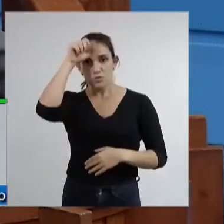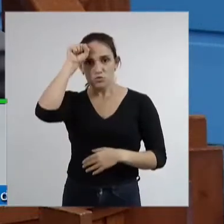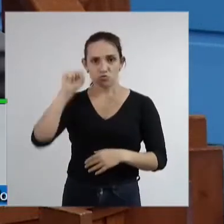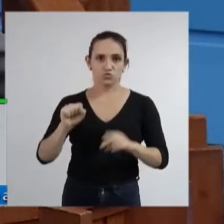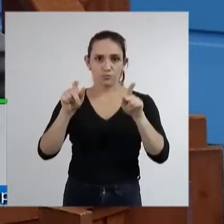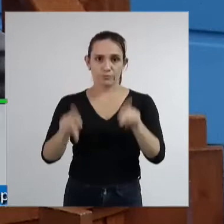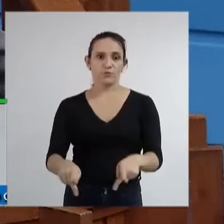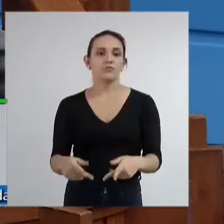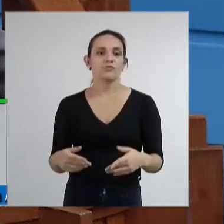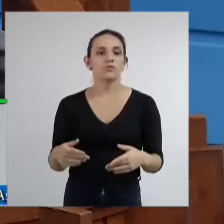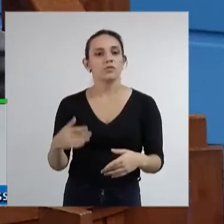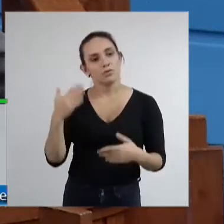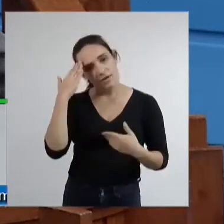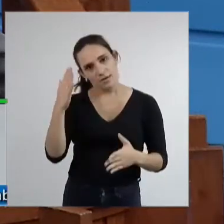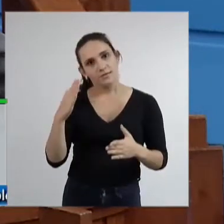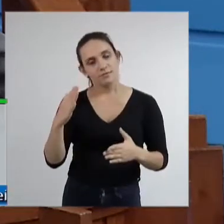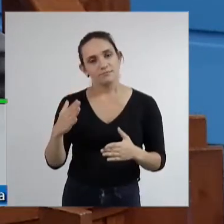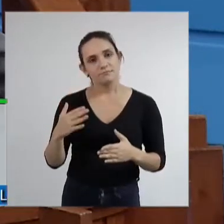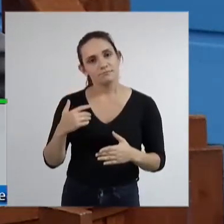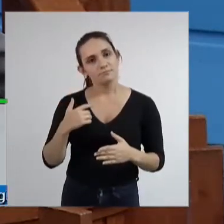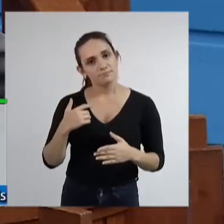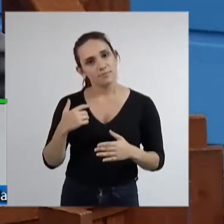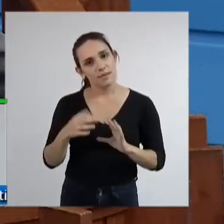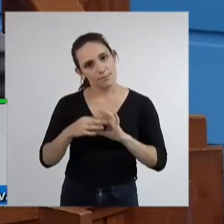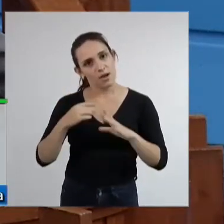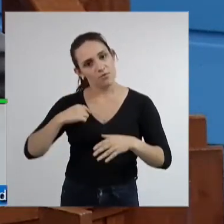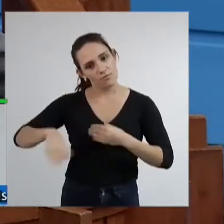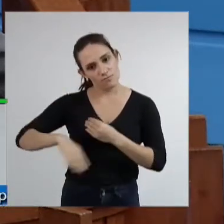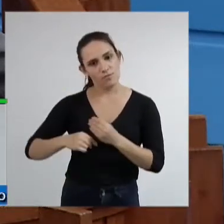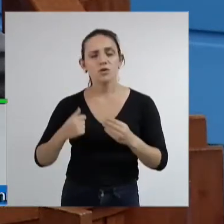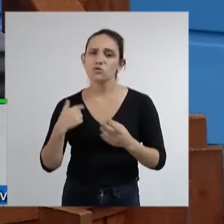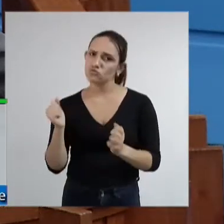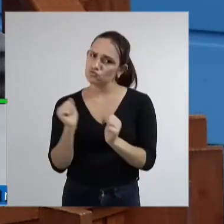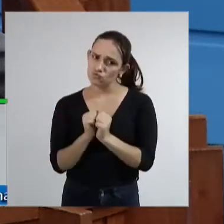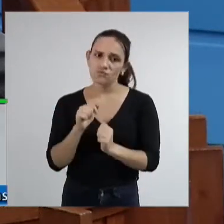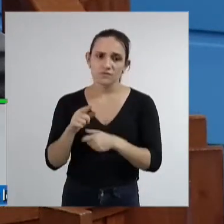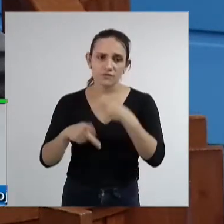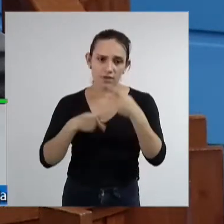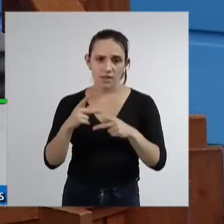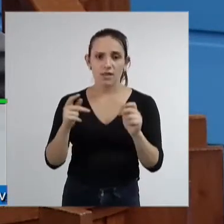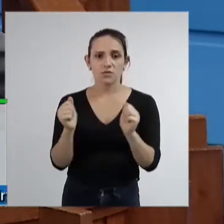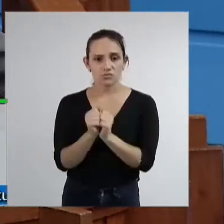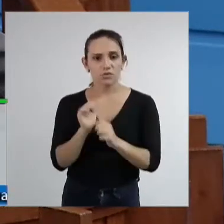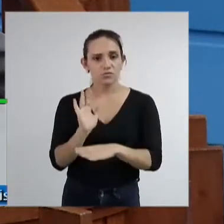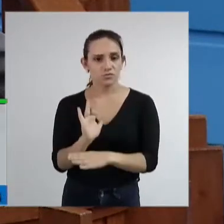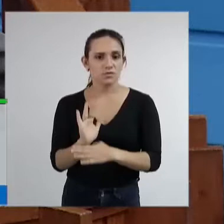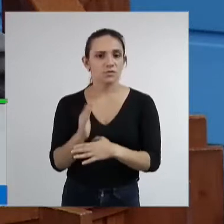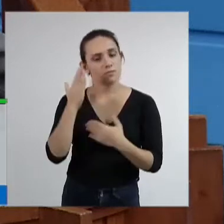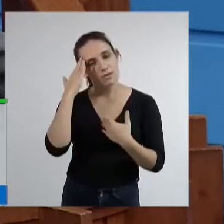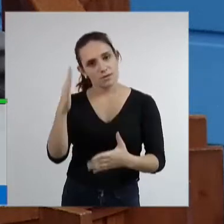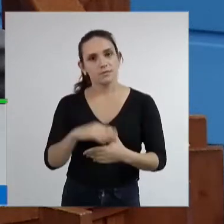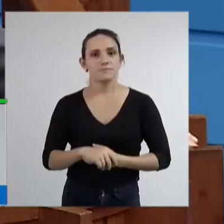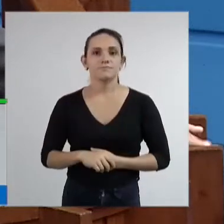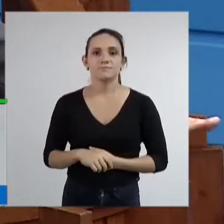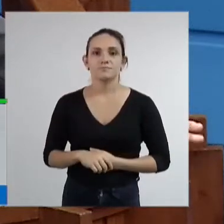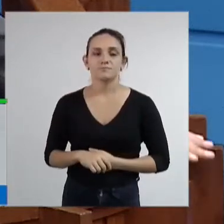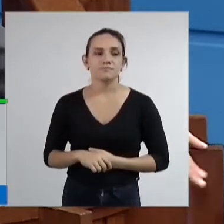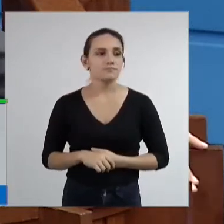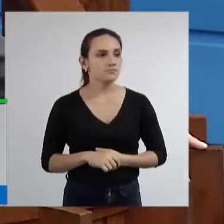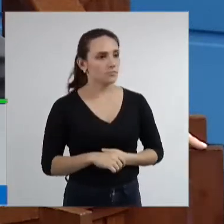concessão da parte e quero me somar a todos os temas que Vossa Excelência abordou na tribuna desta manhã. Muito obrigado. Muito obrigado,